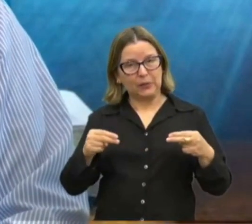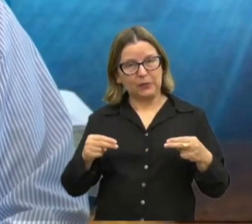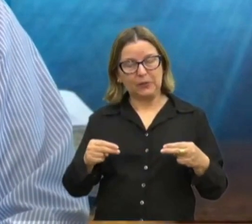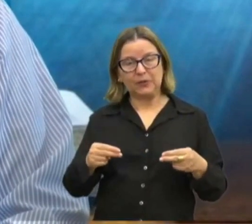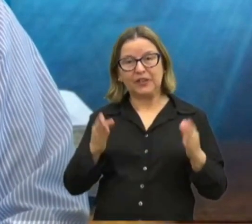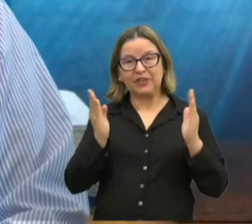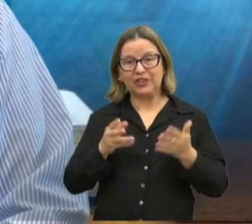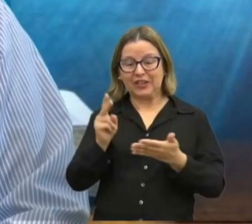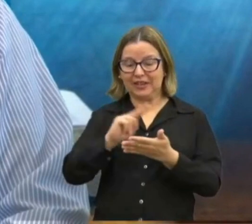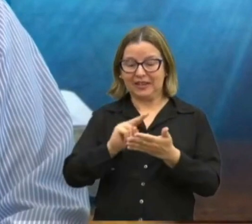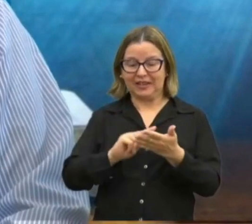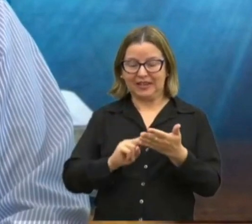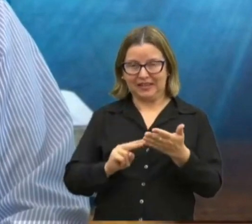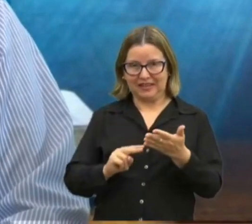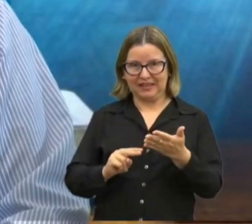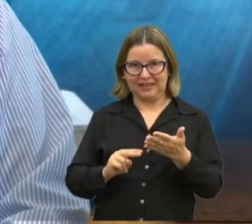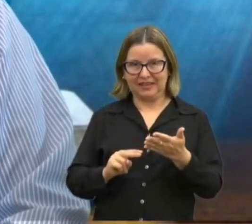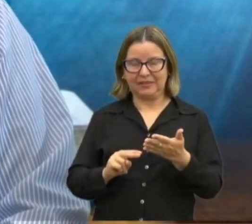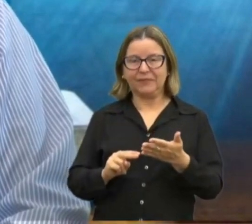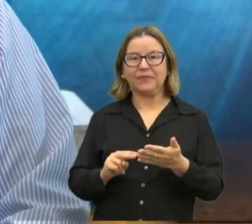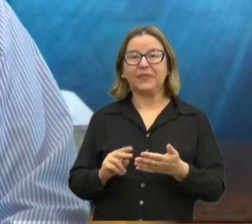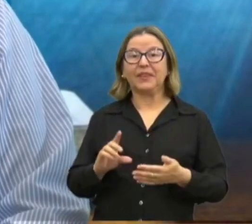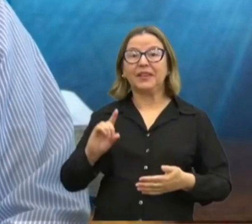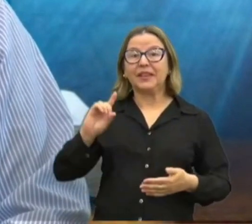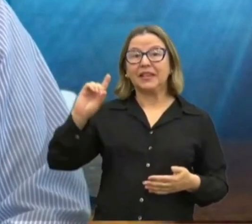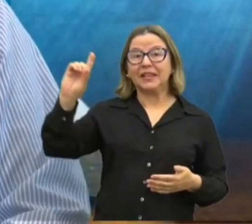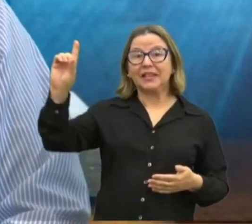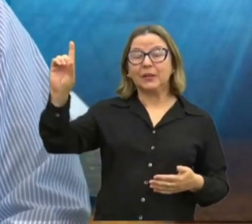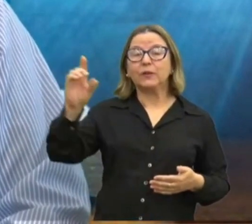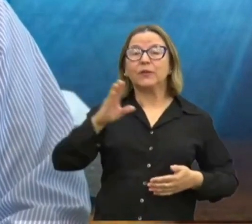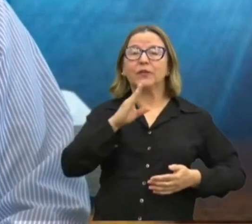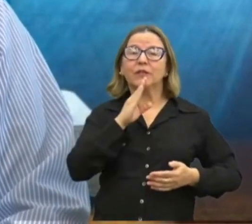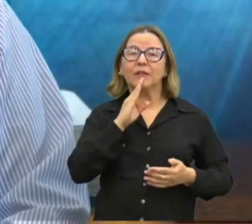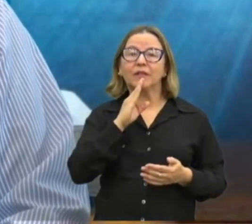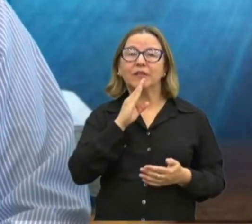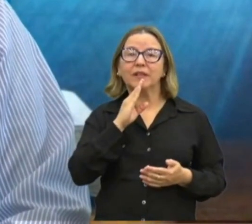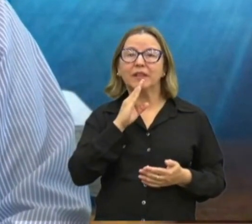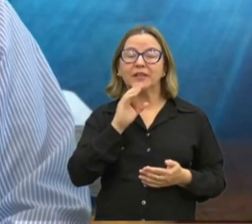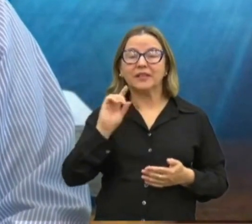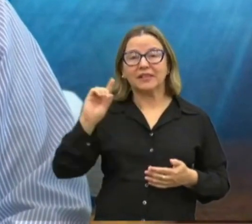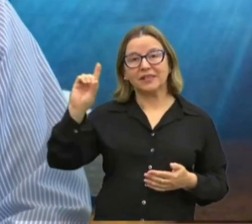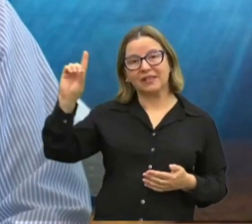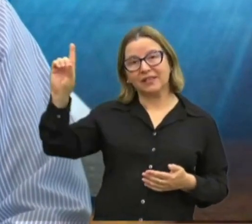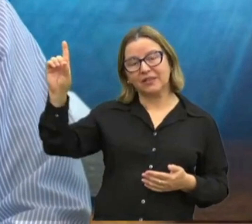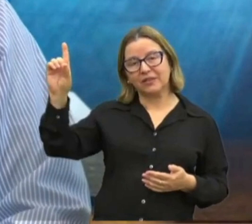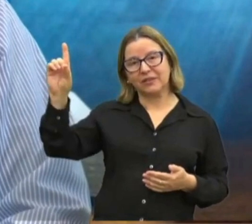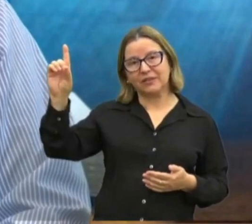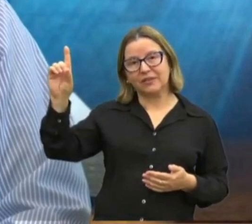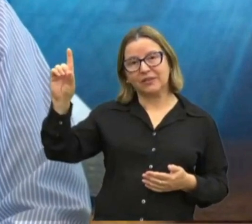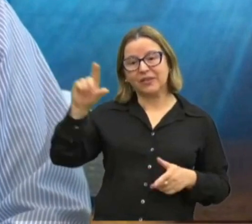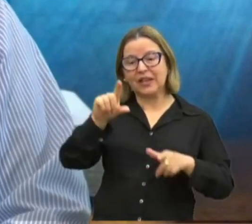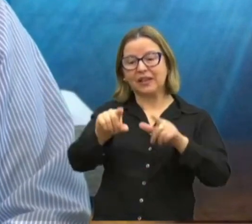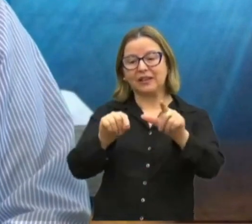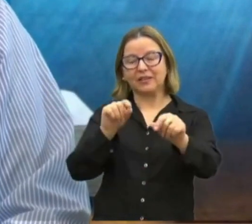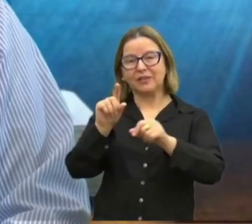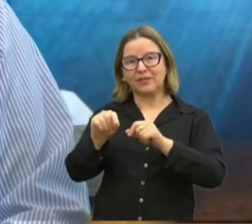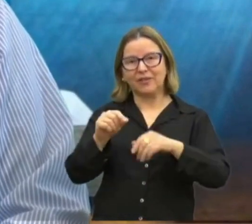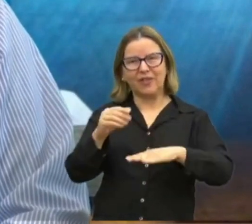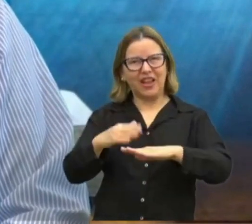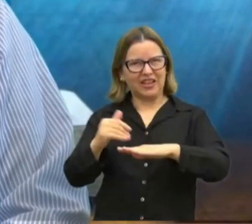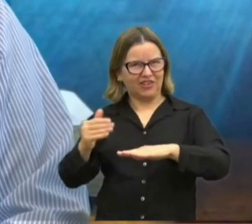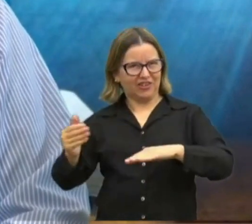versículos anteriores, em que Deus conhece, Deus predestina,